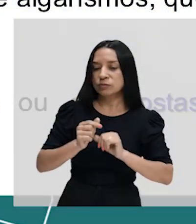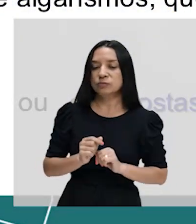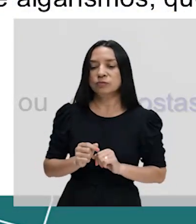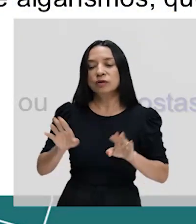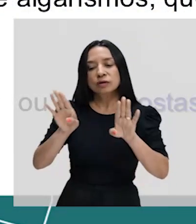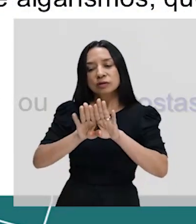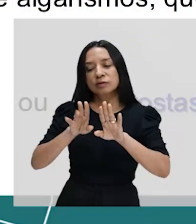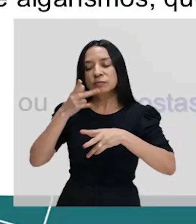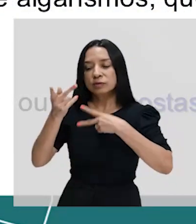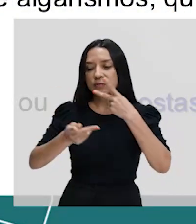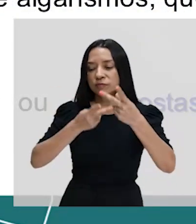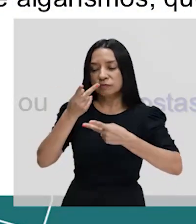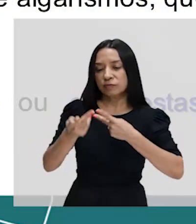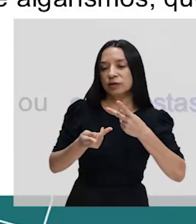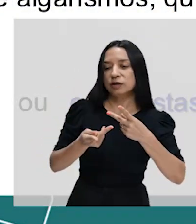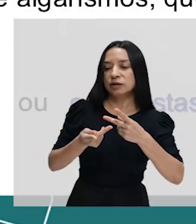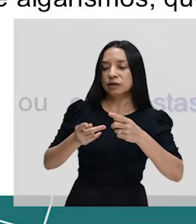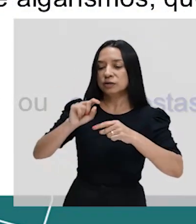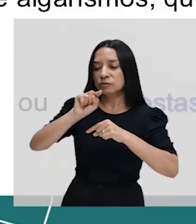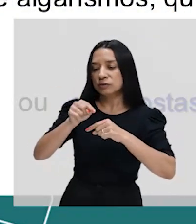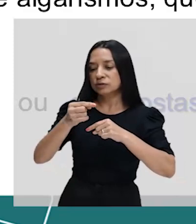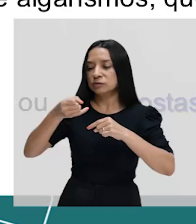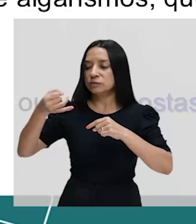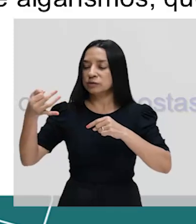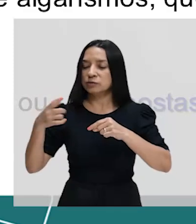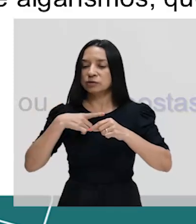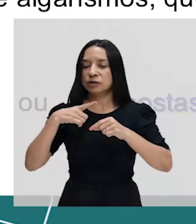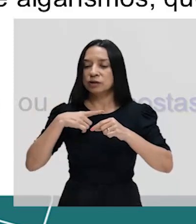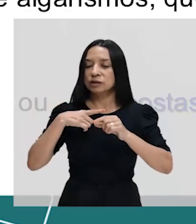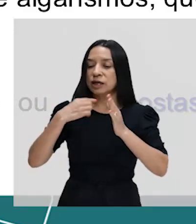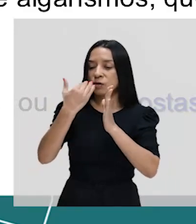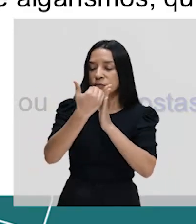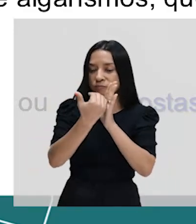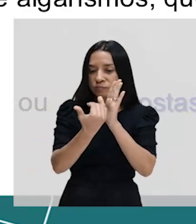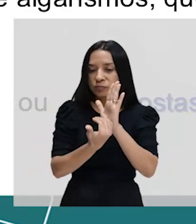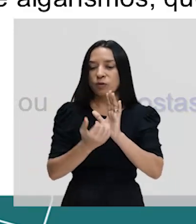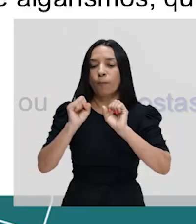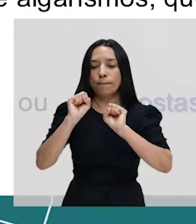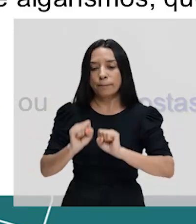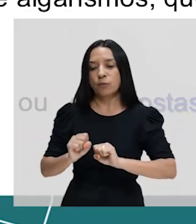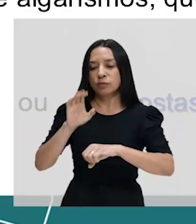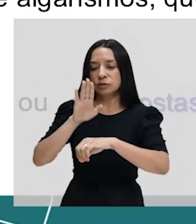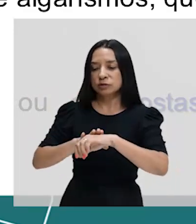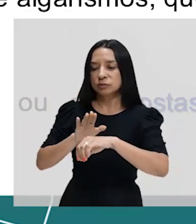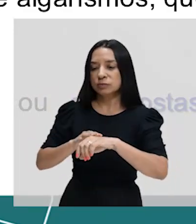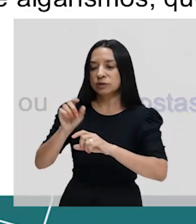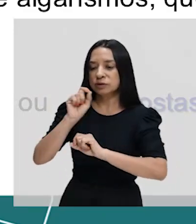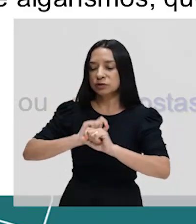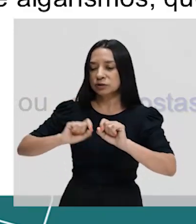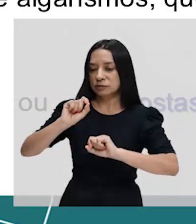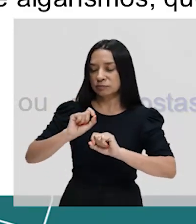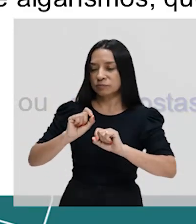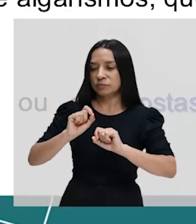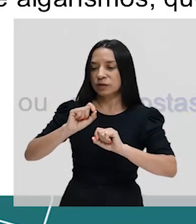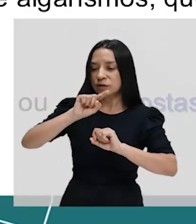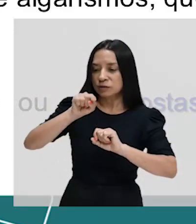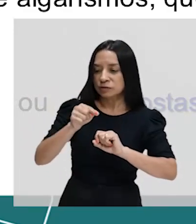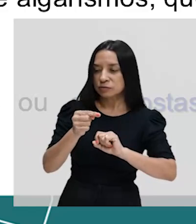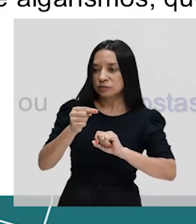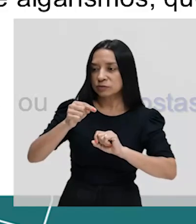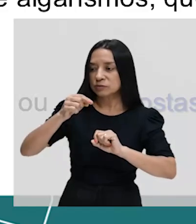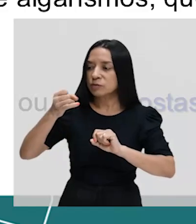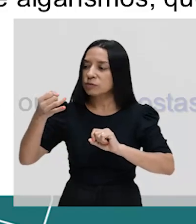falando a respeito das dízimas periódicas, elas têm uma classificação. Elas podem, né, ser chamadas de dízimas periódicas